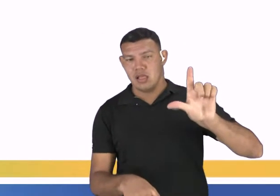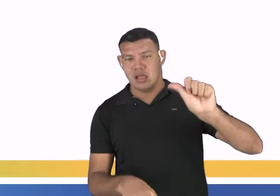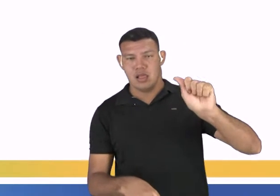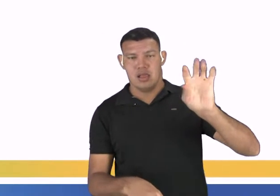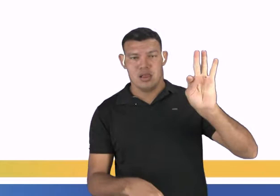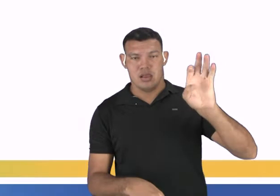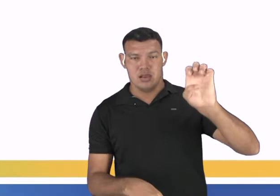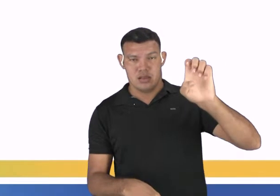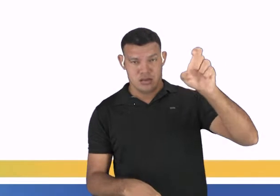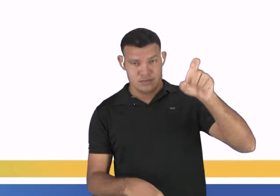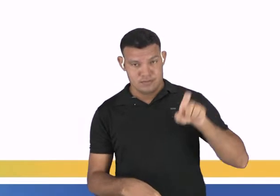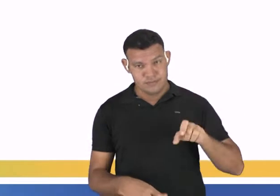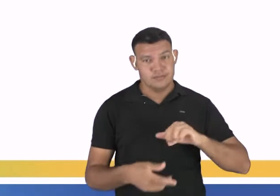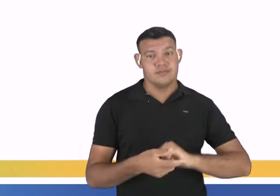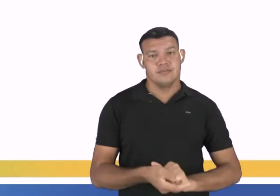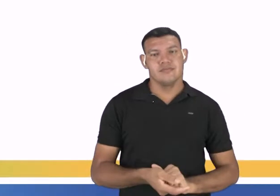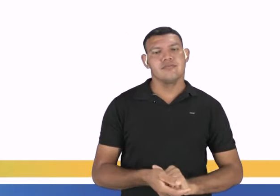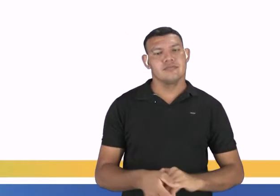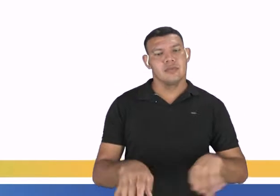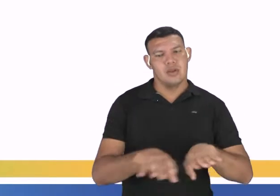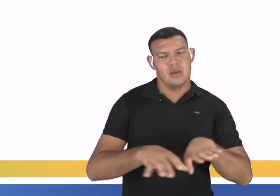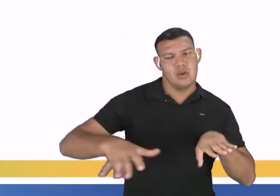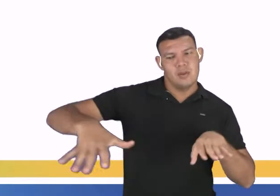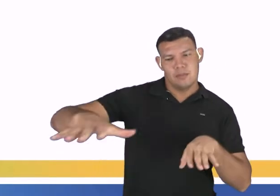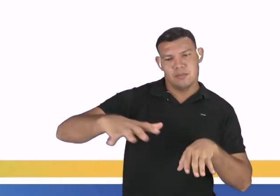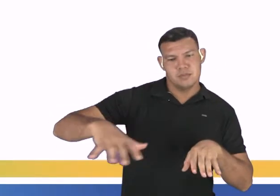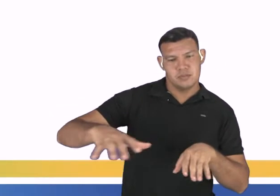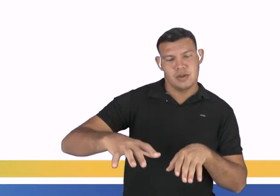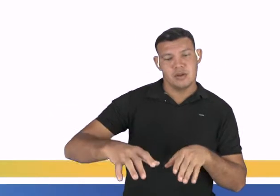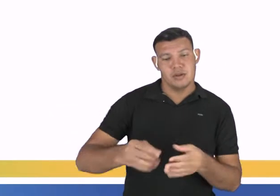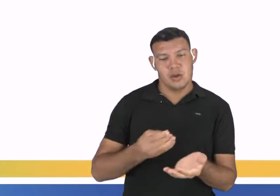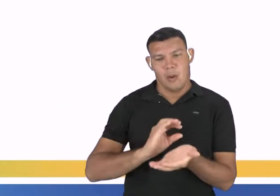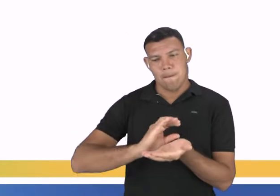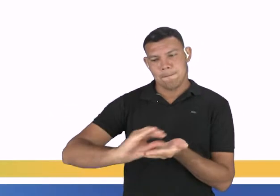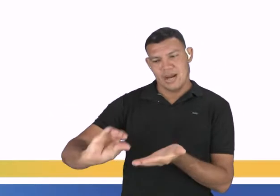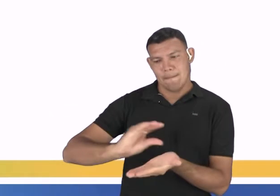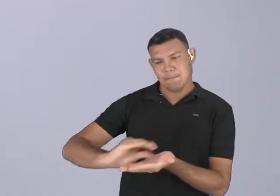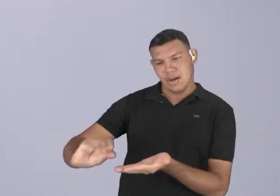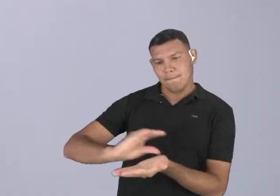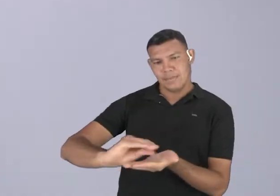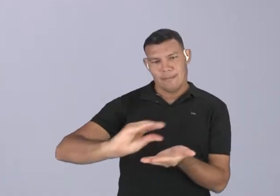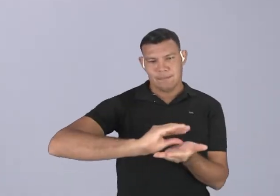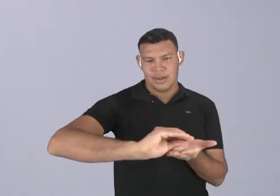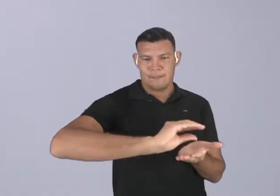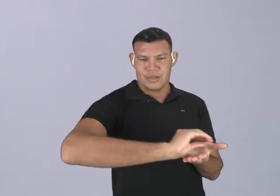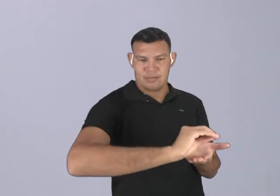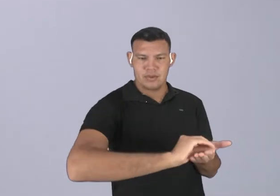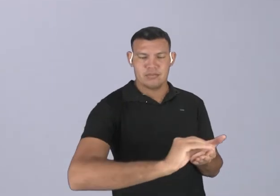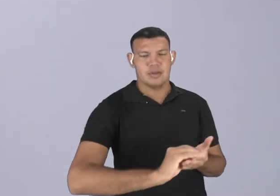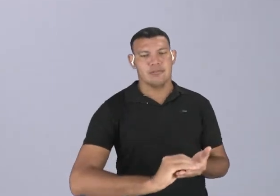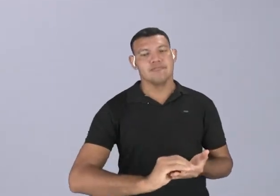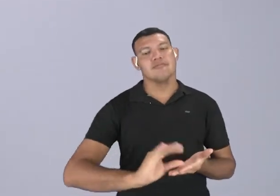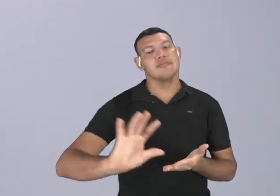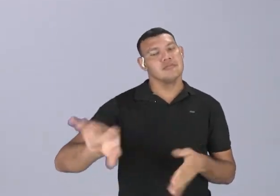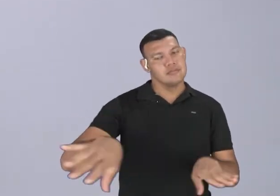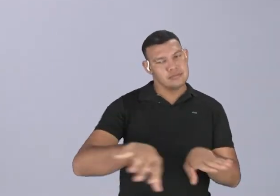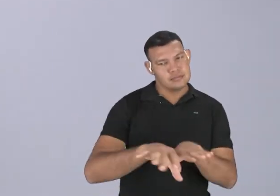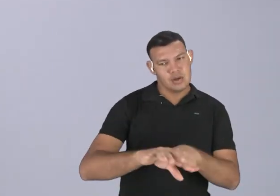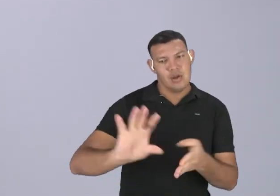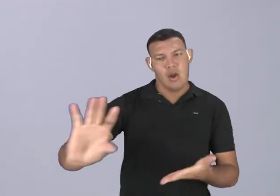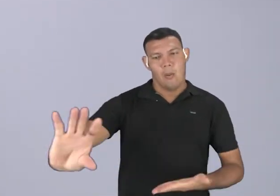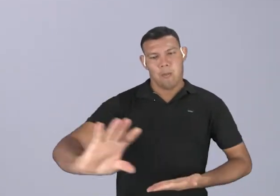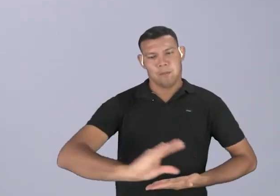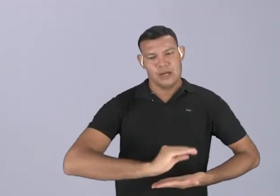mercados consumidores e áreas para investir os capitais excedentes. Então, eles tinham muito acúmulo de capital nas mãos, tinham